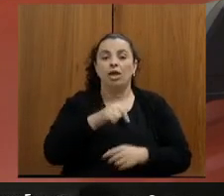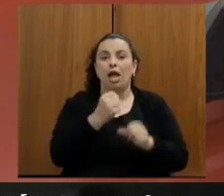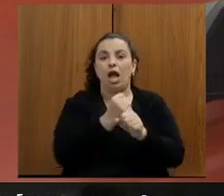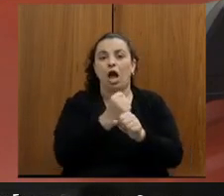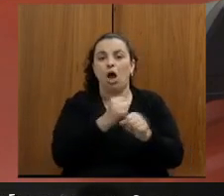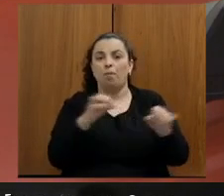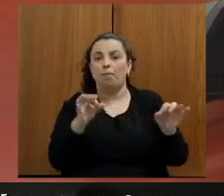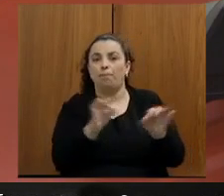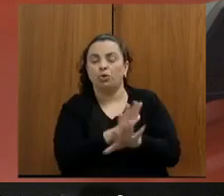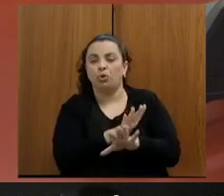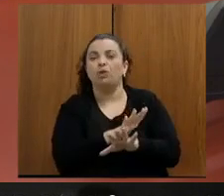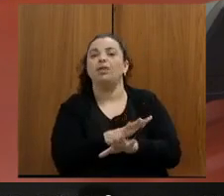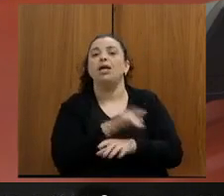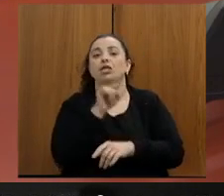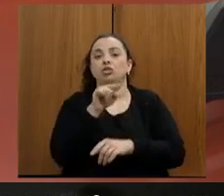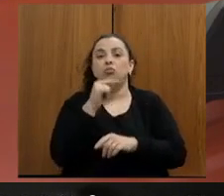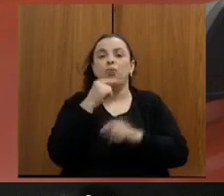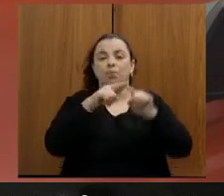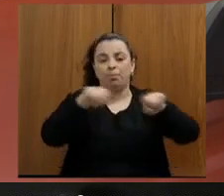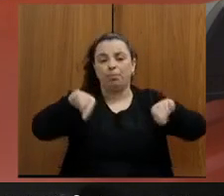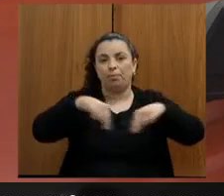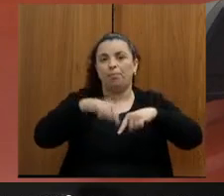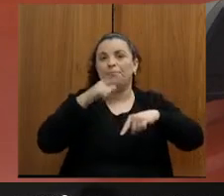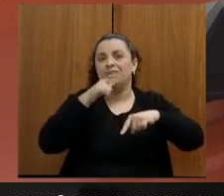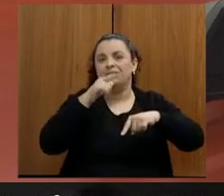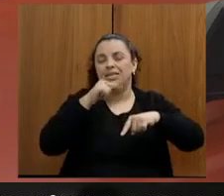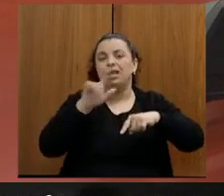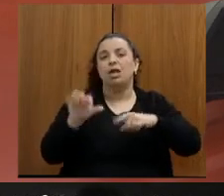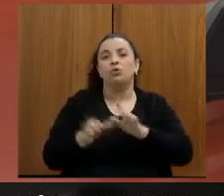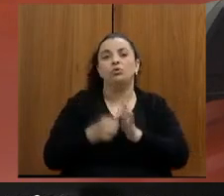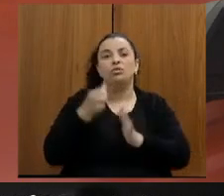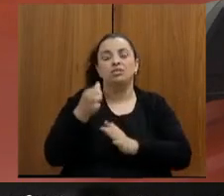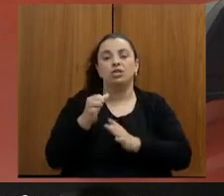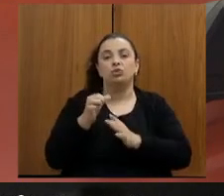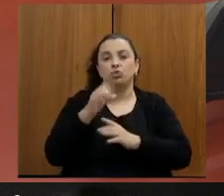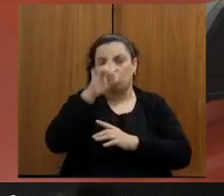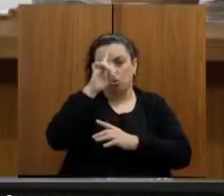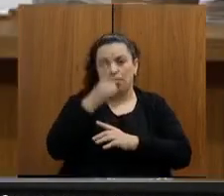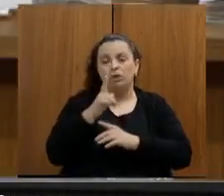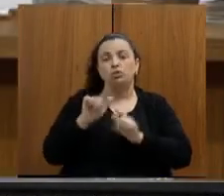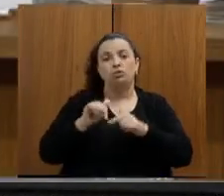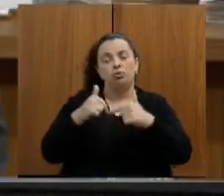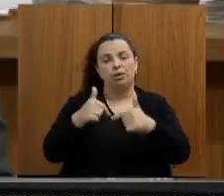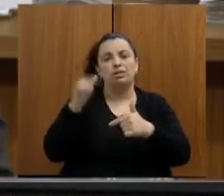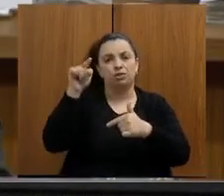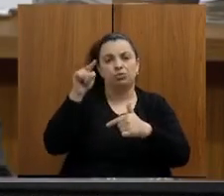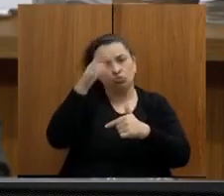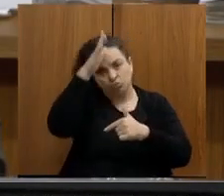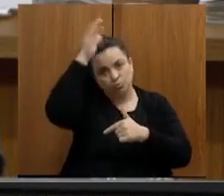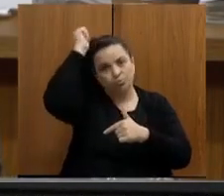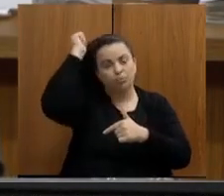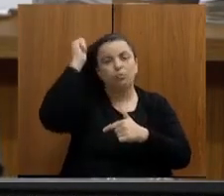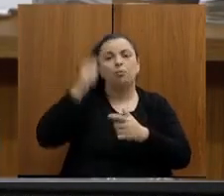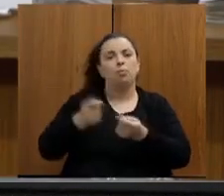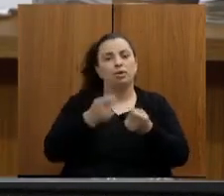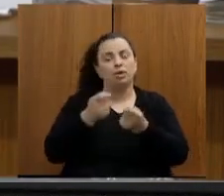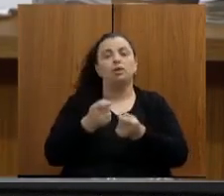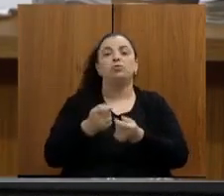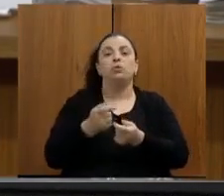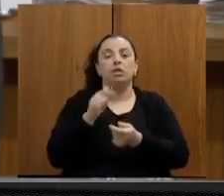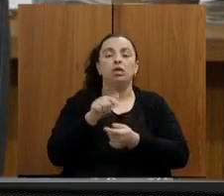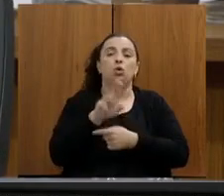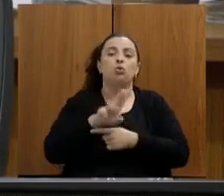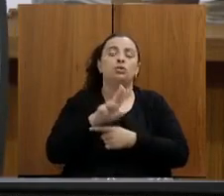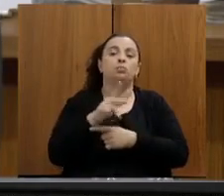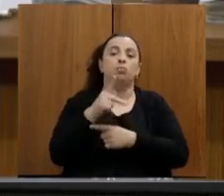de uma piscina lá no nosso sexto comando operacional de Bombeiros e que serve para o prodinata o